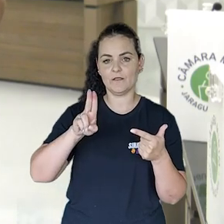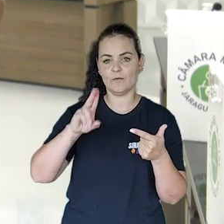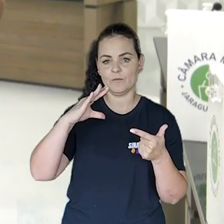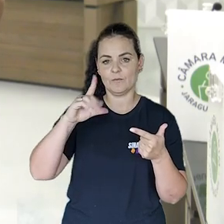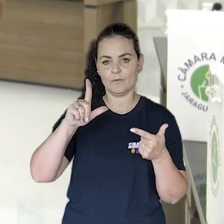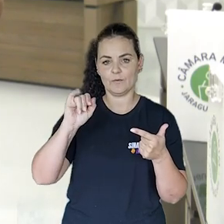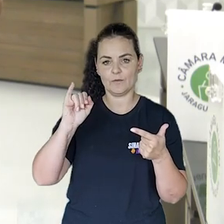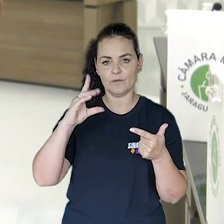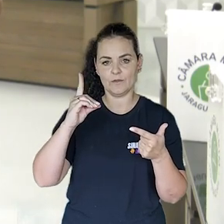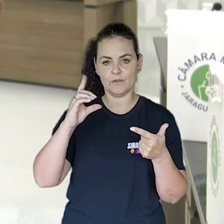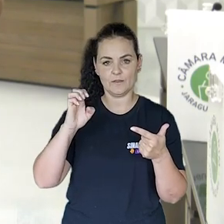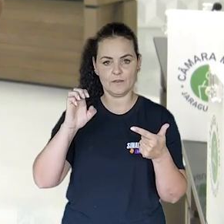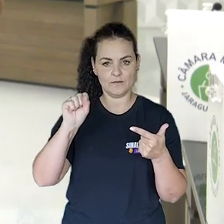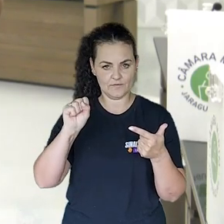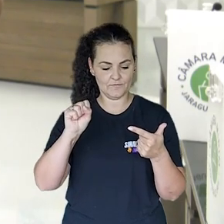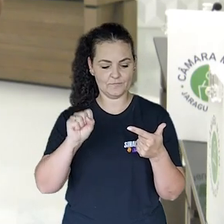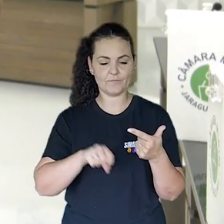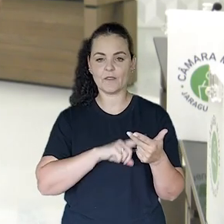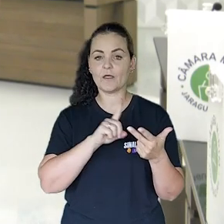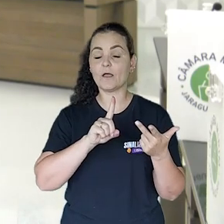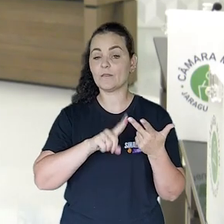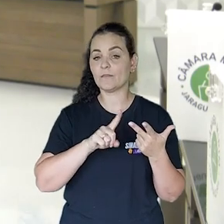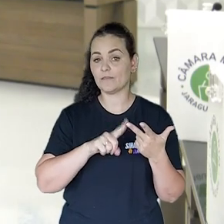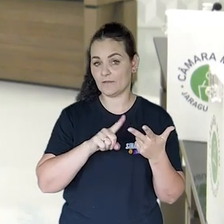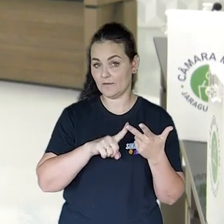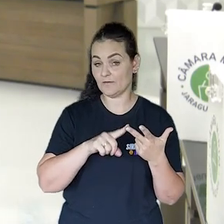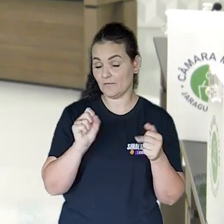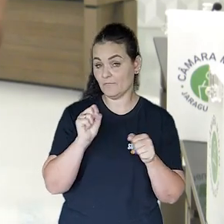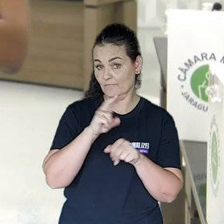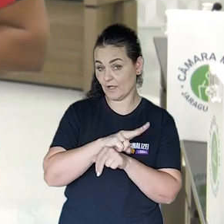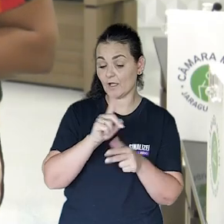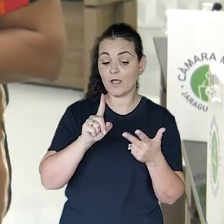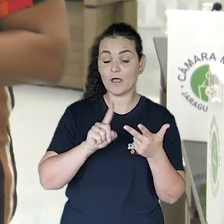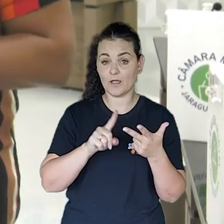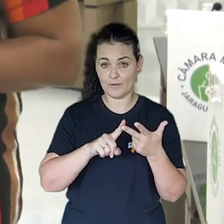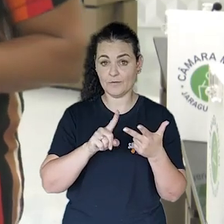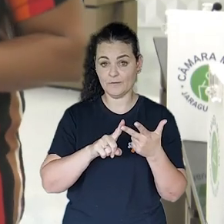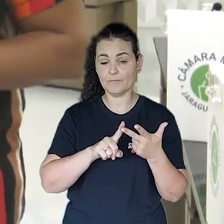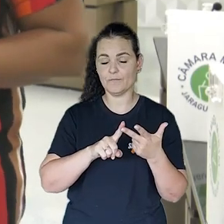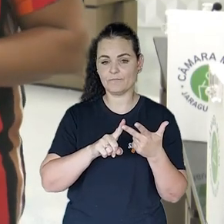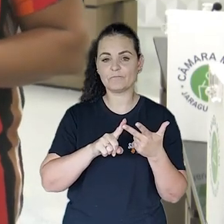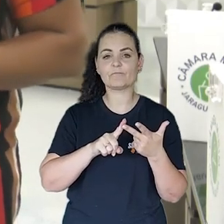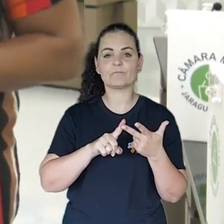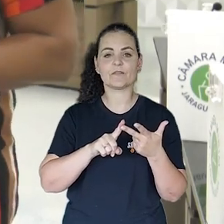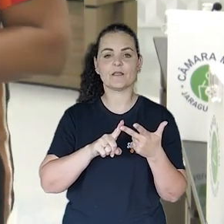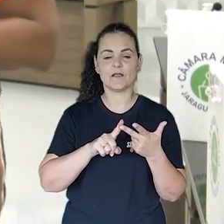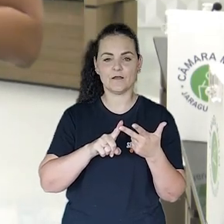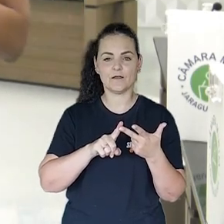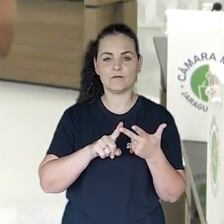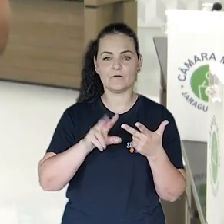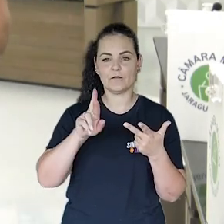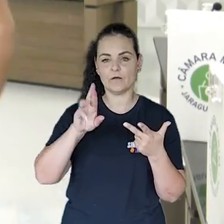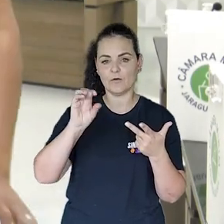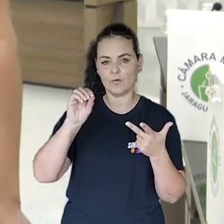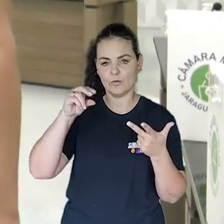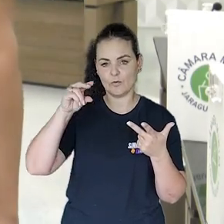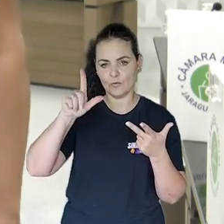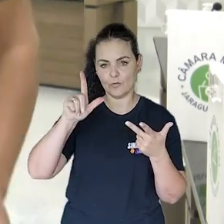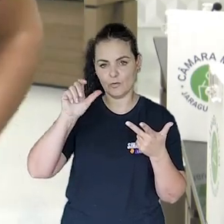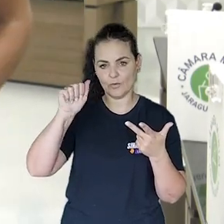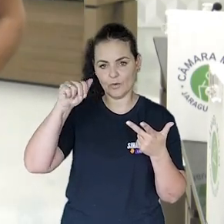a Escola de Educação Básica Ronald Dorbusch, ali do ladinho da prefeitura. Isso, né? Mesmo.